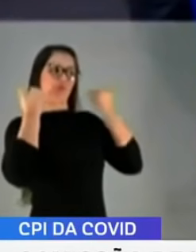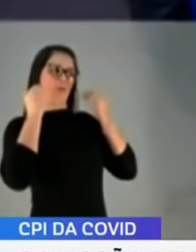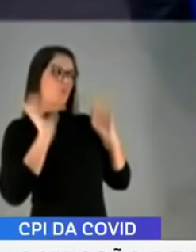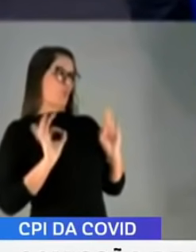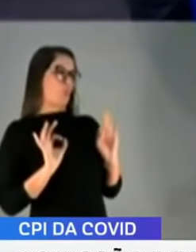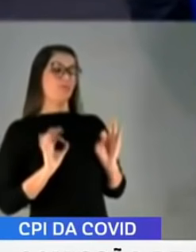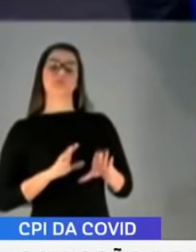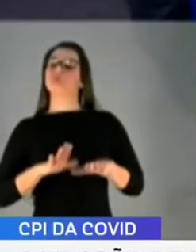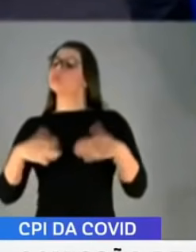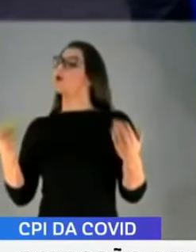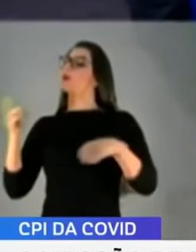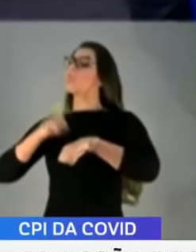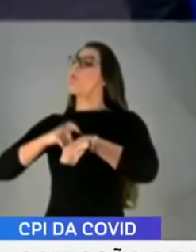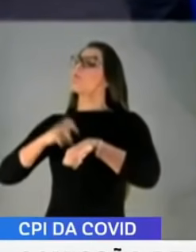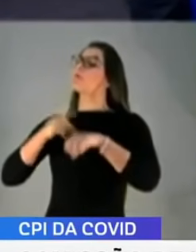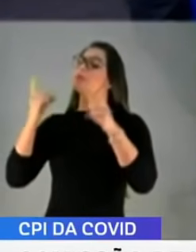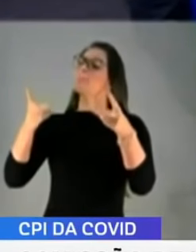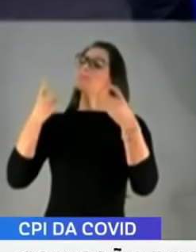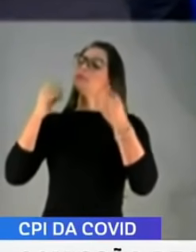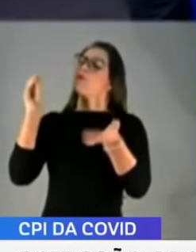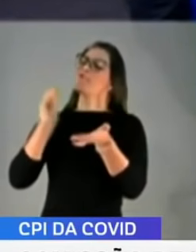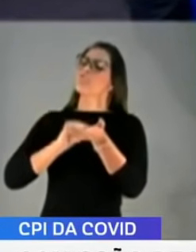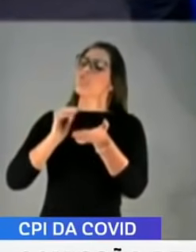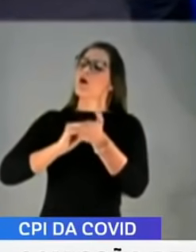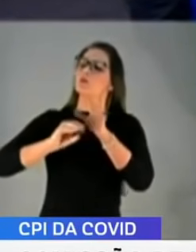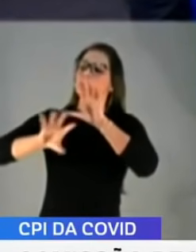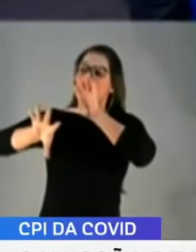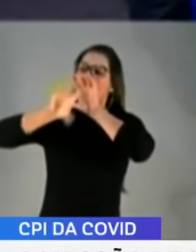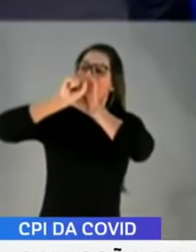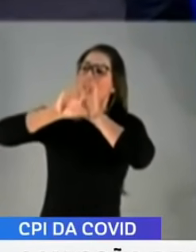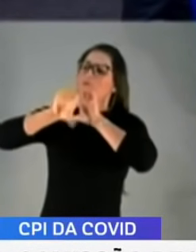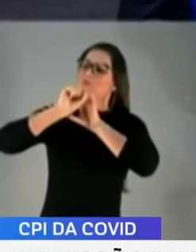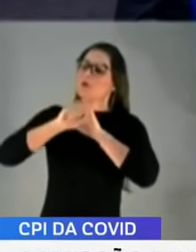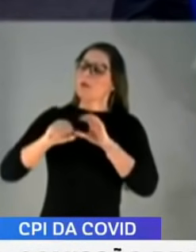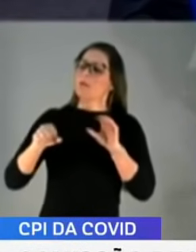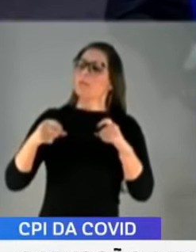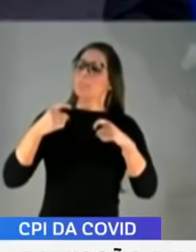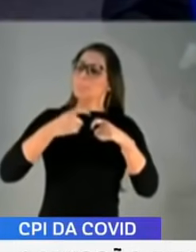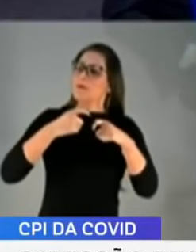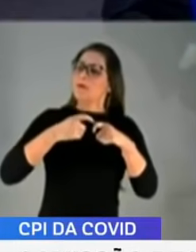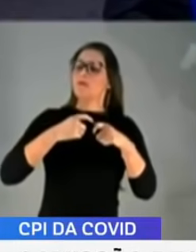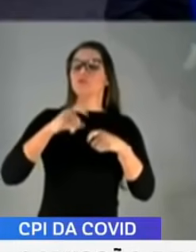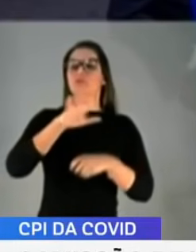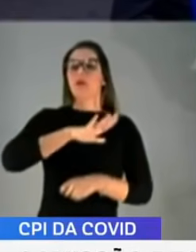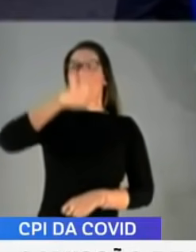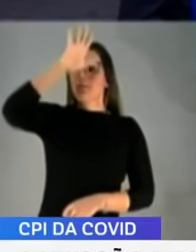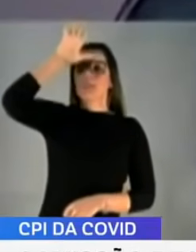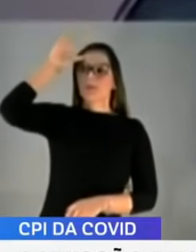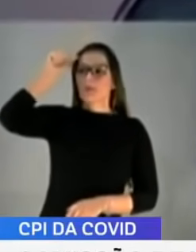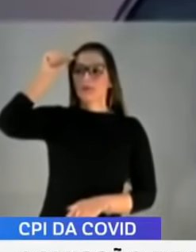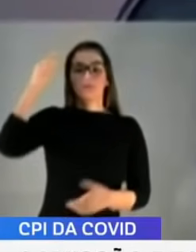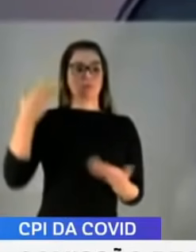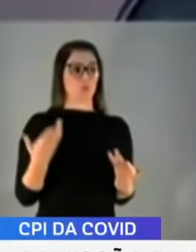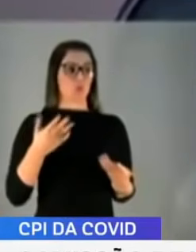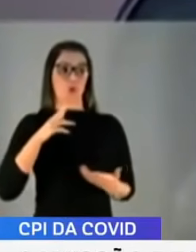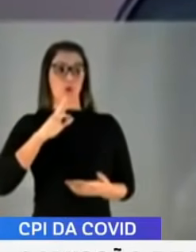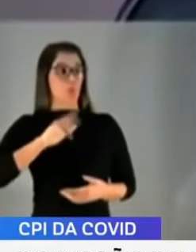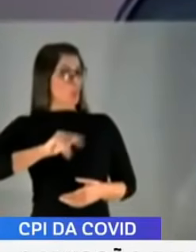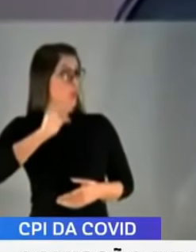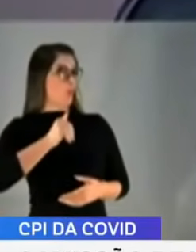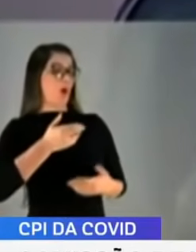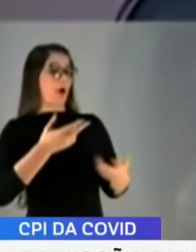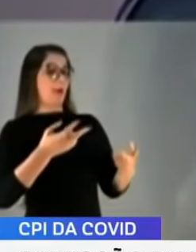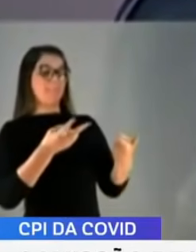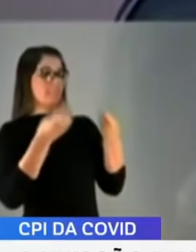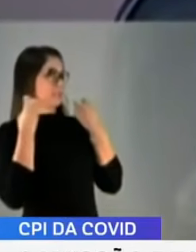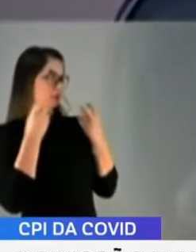E em que momento se percebeu que faltaria oxigênio medicinal em Manaus? Não houve uma percepção que